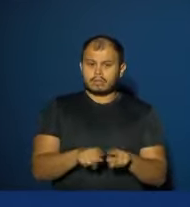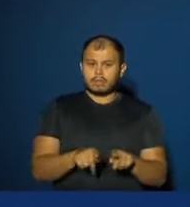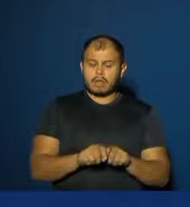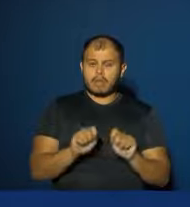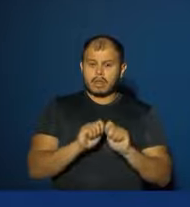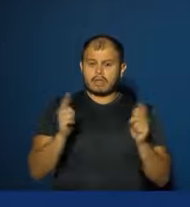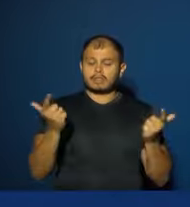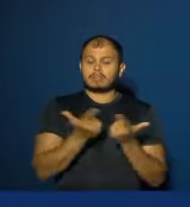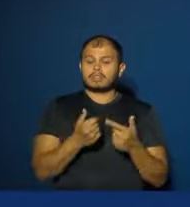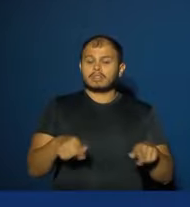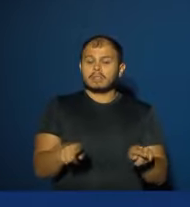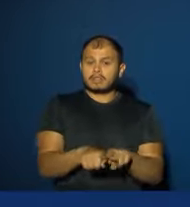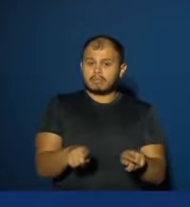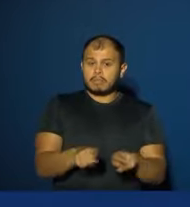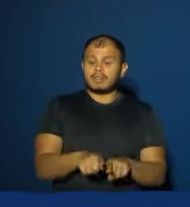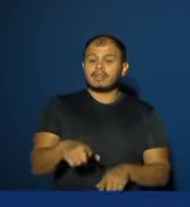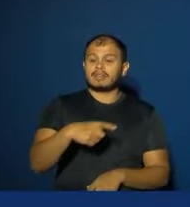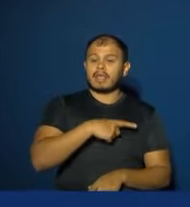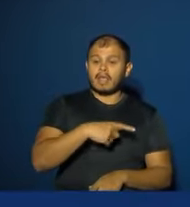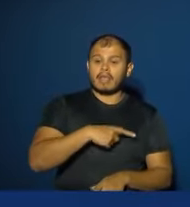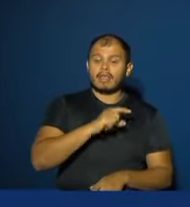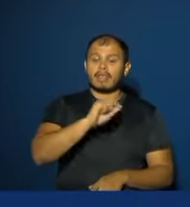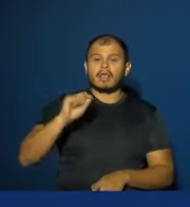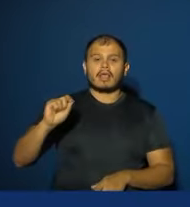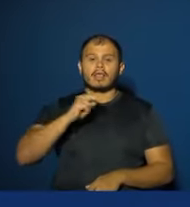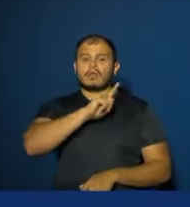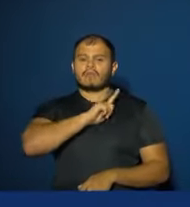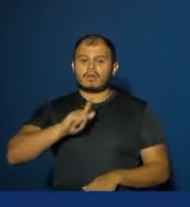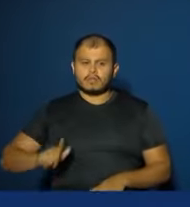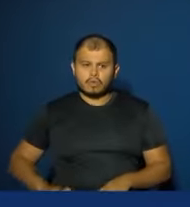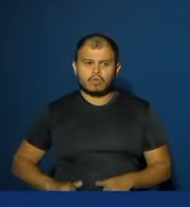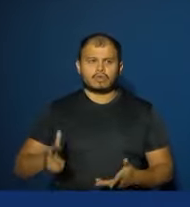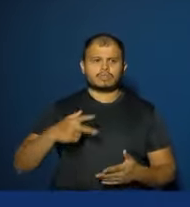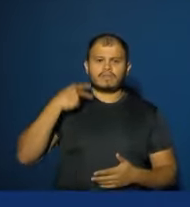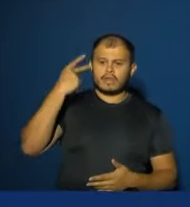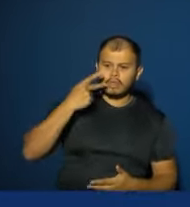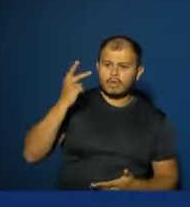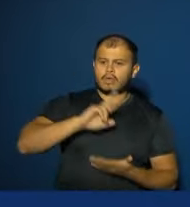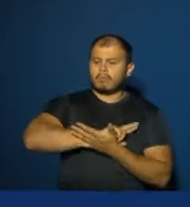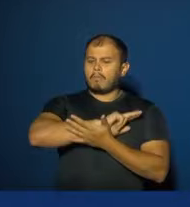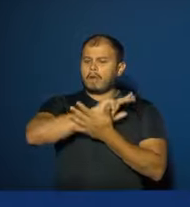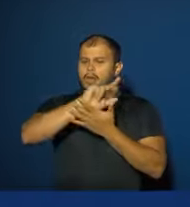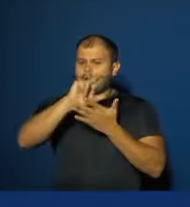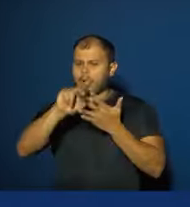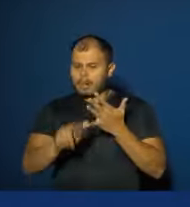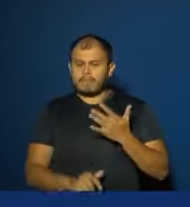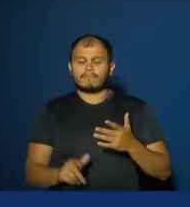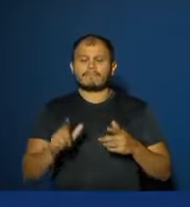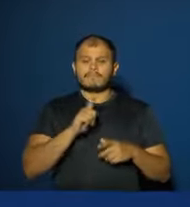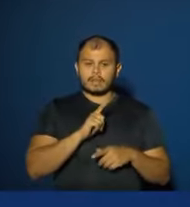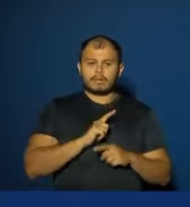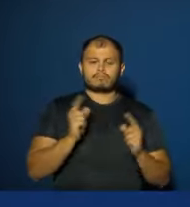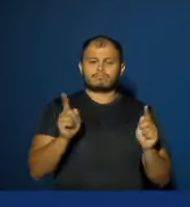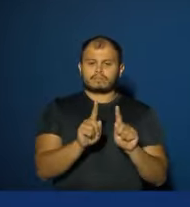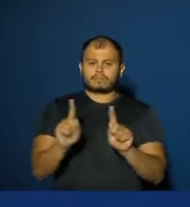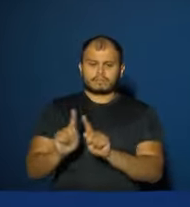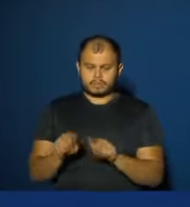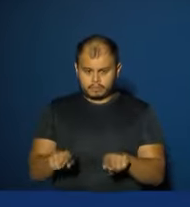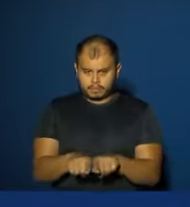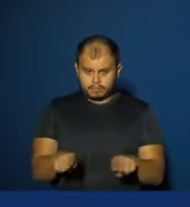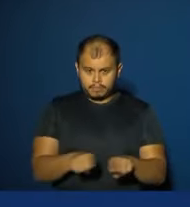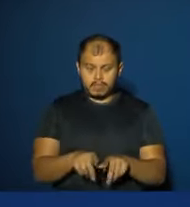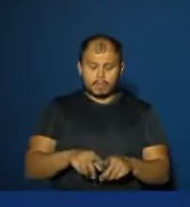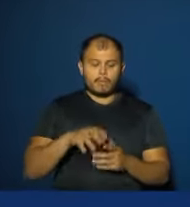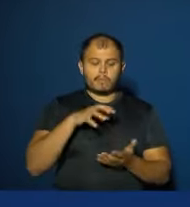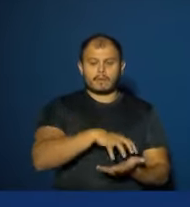que foram eleitos, prefeitos, e o conjunto das lideranças políticas e institucionais e, eu diria, dos